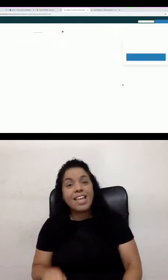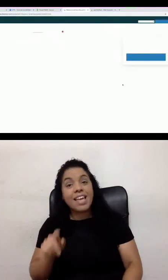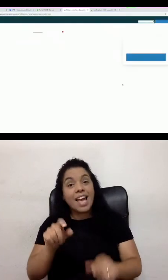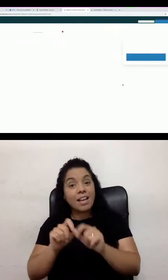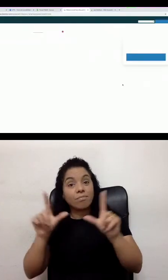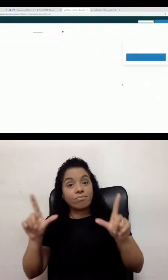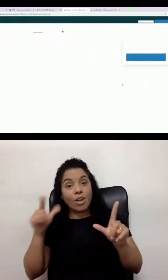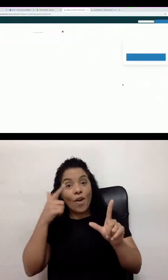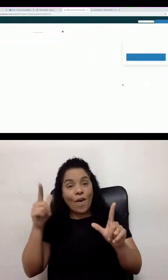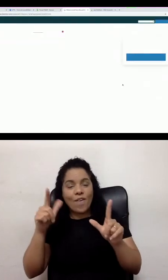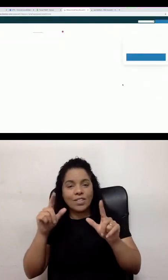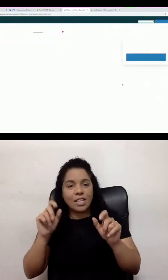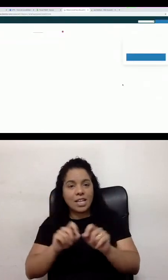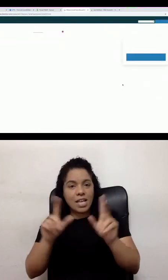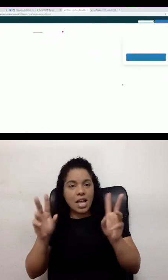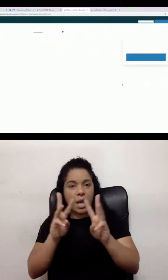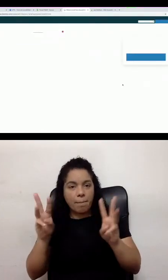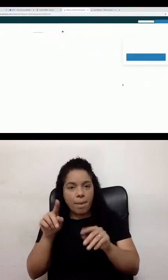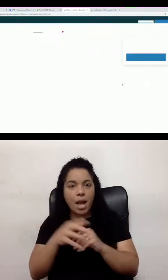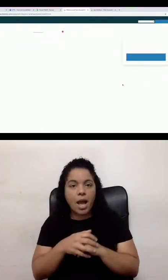página da